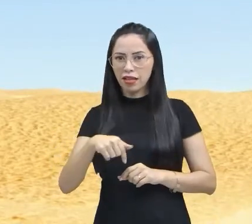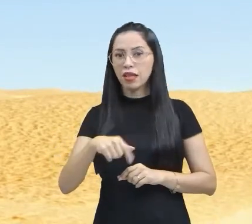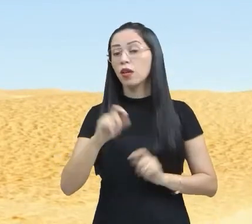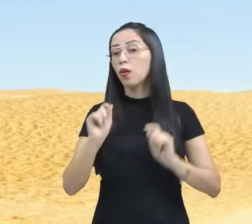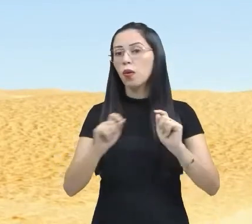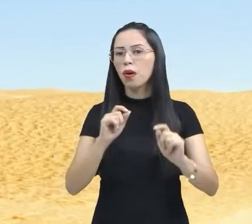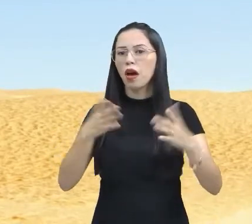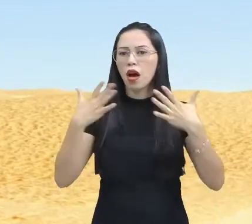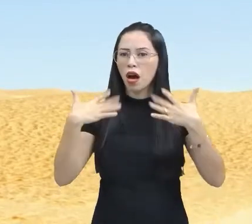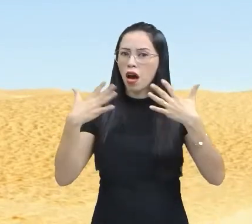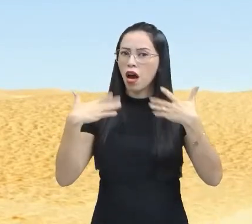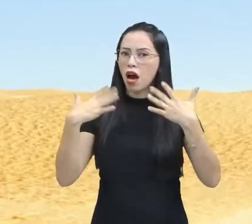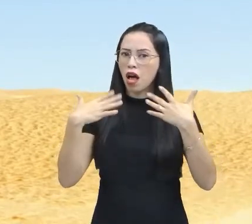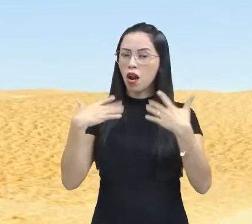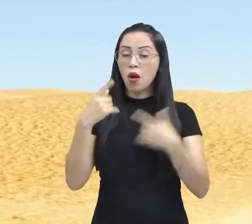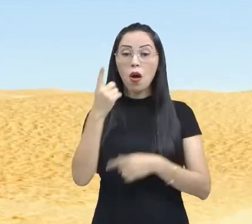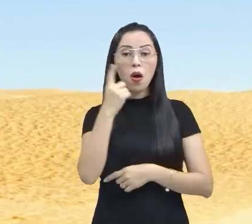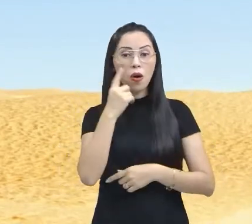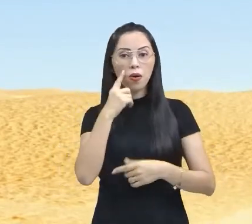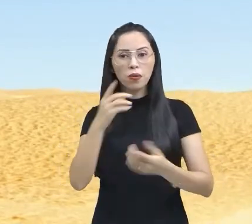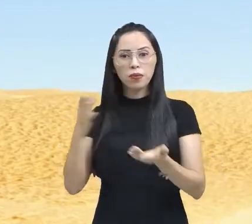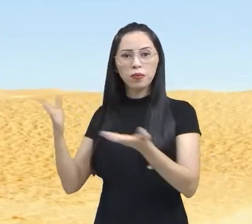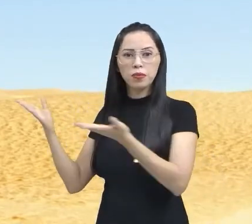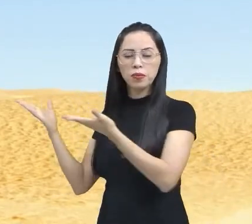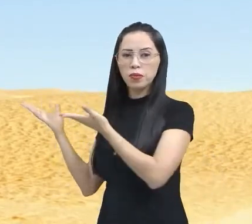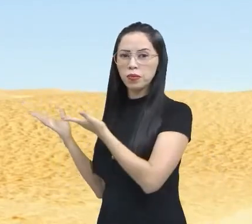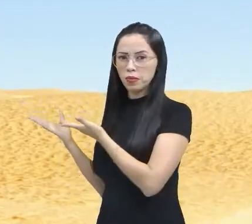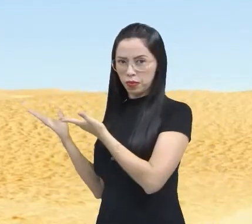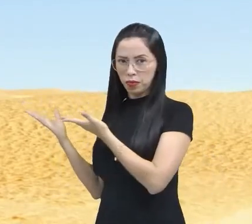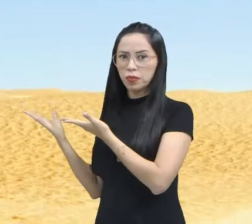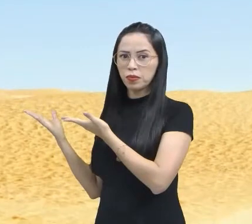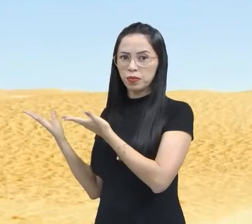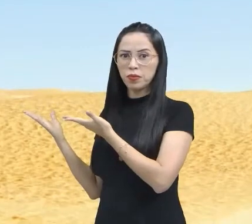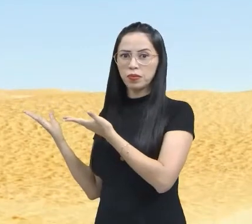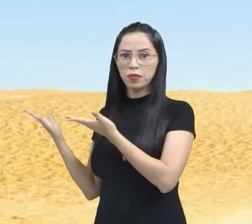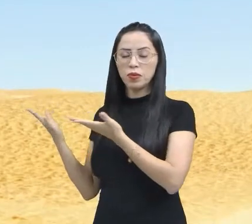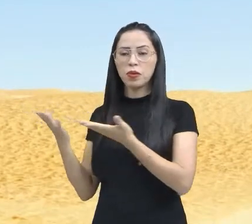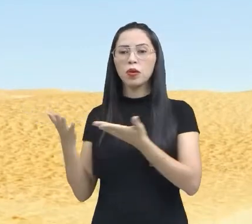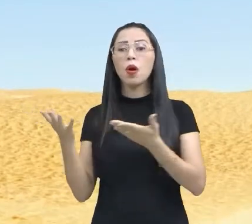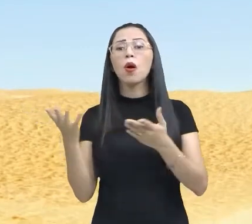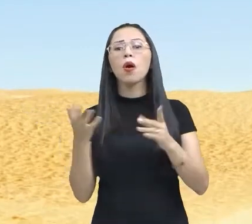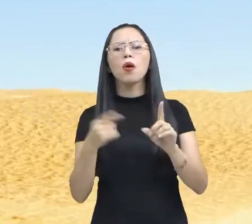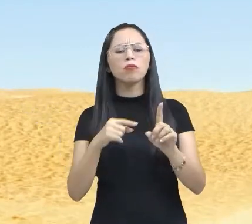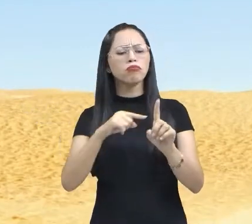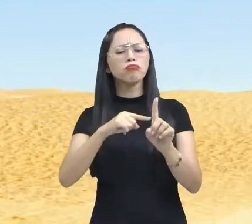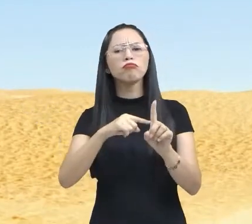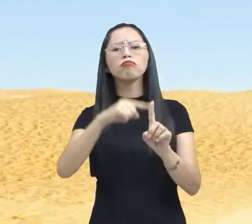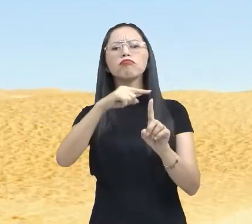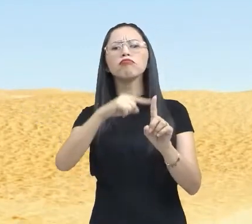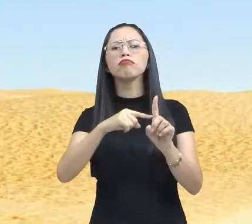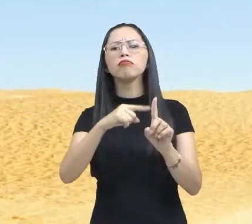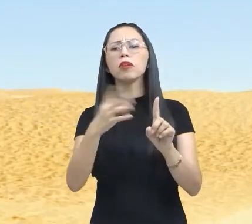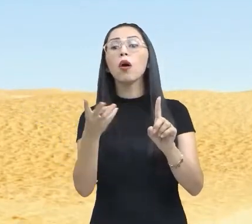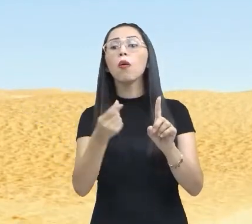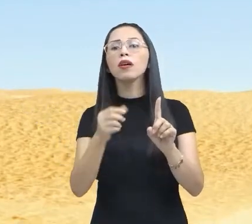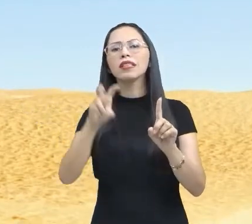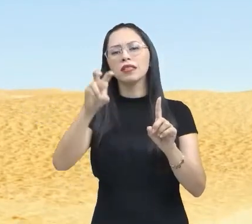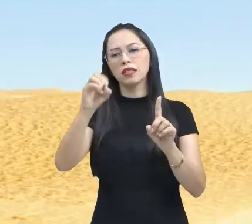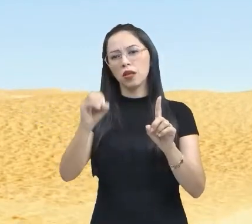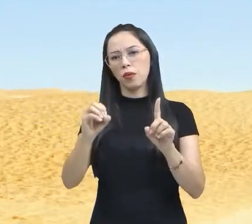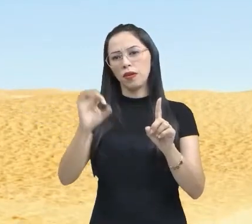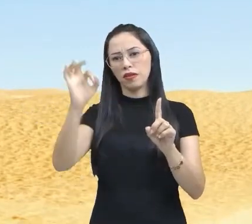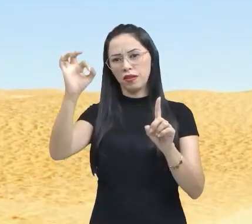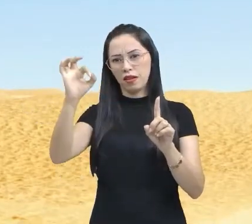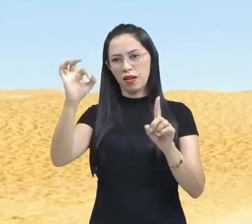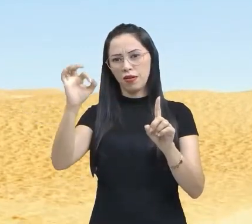Bom, vamos olhar aqui agora o nosso termômetro. Muito bem. E quanto é que está medindo aí no nosso termômetro? 50 graus